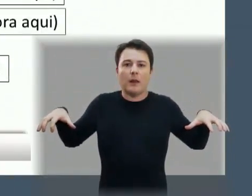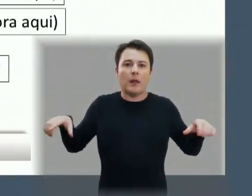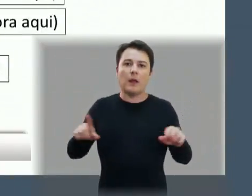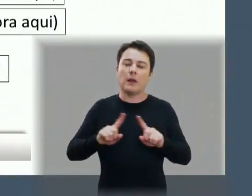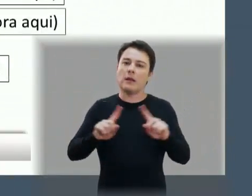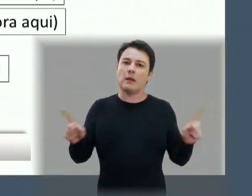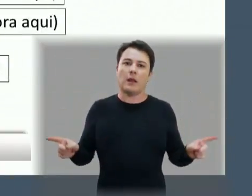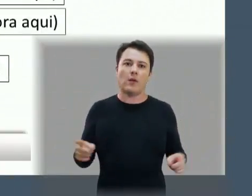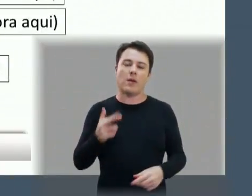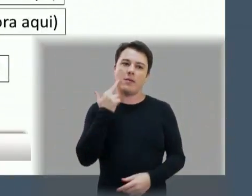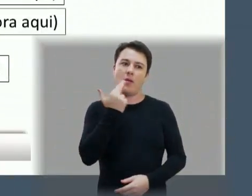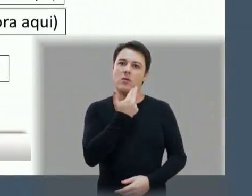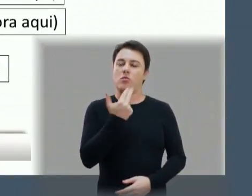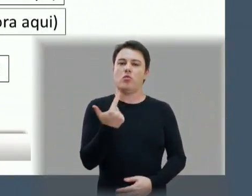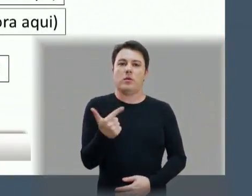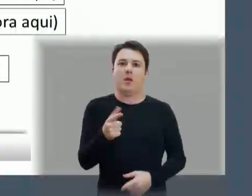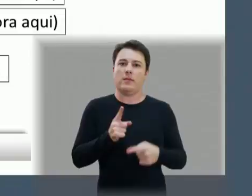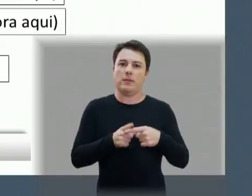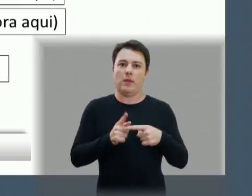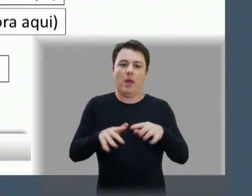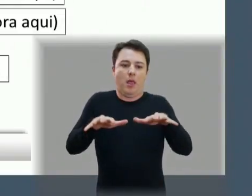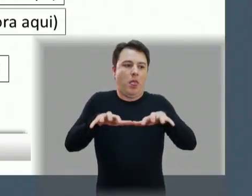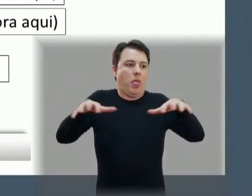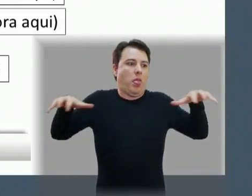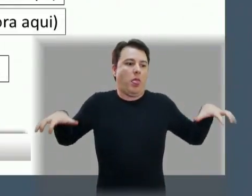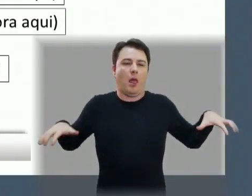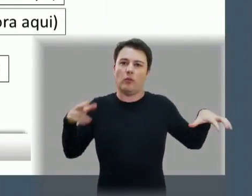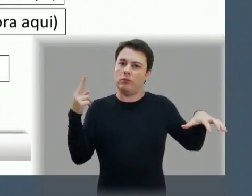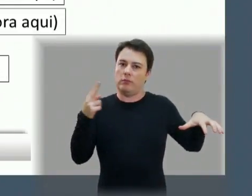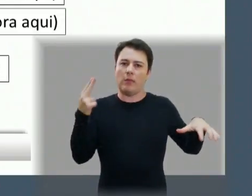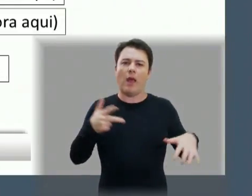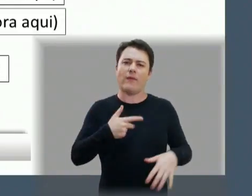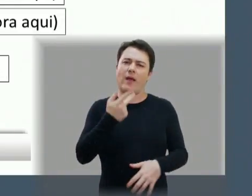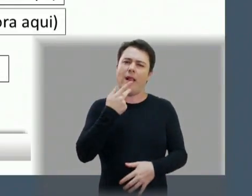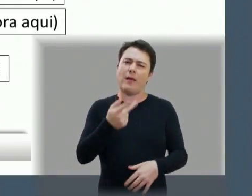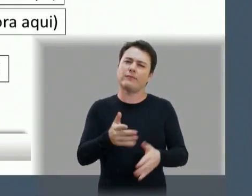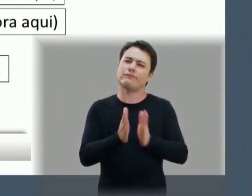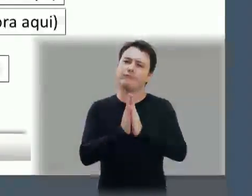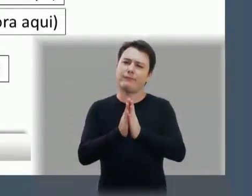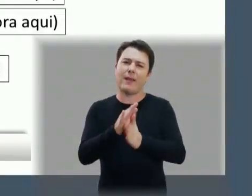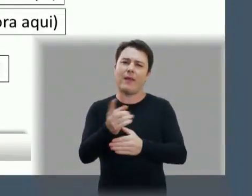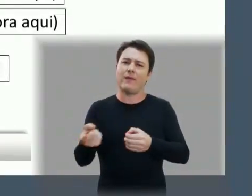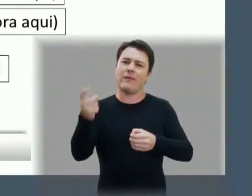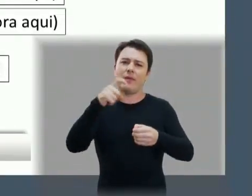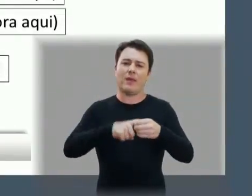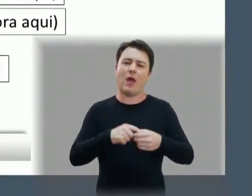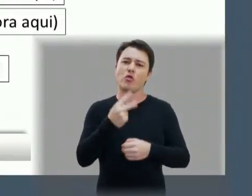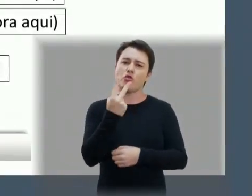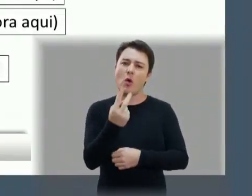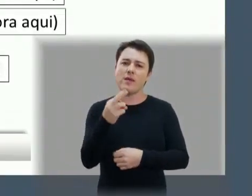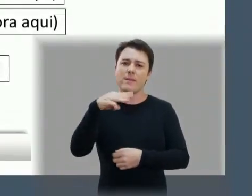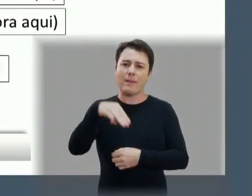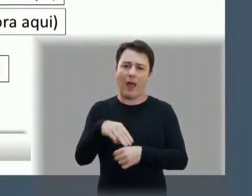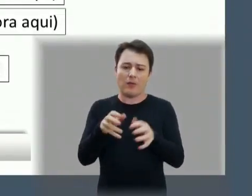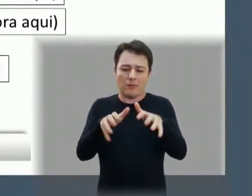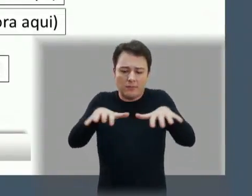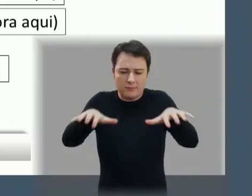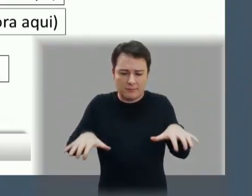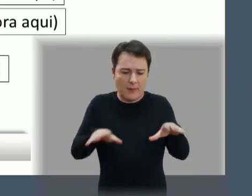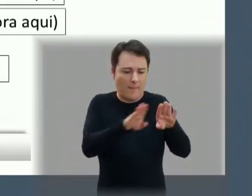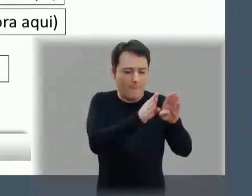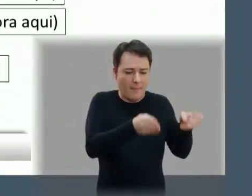que vai ficar 4 metros de costa um para o outro. Então, a sugestão é que volte aí pelo menos uns 2 metros.